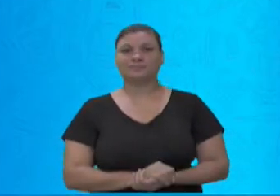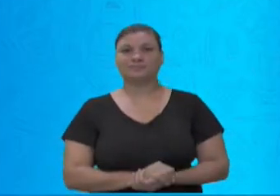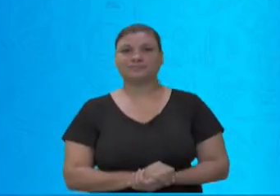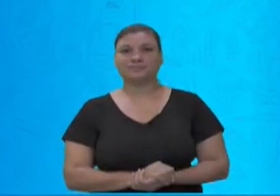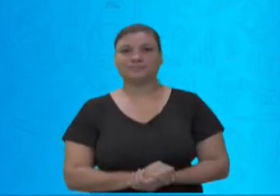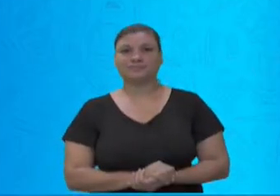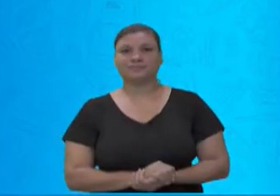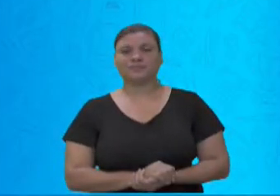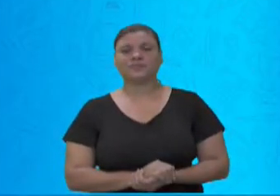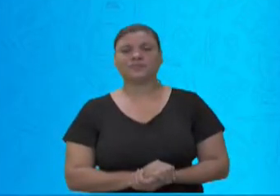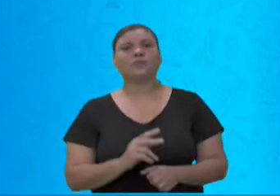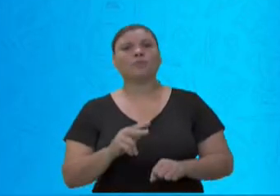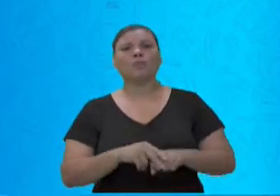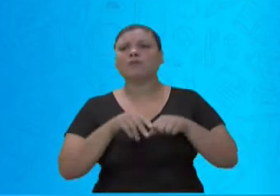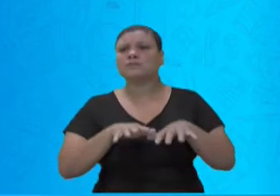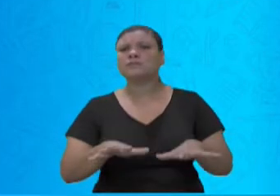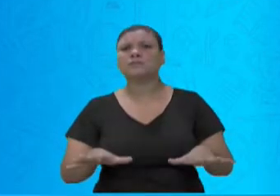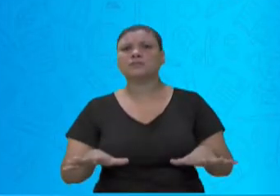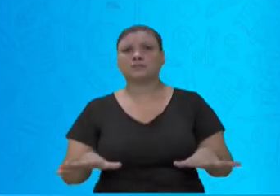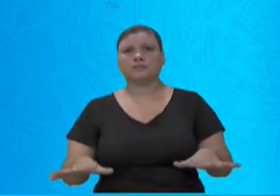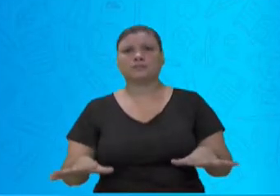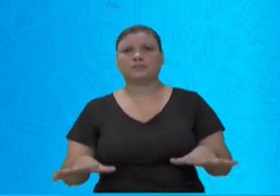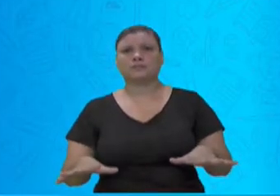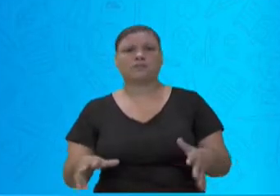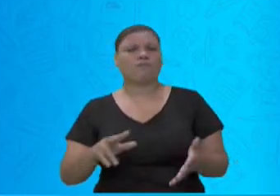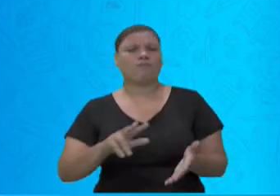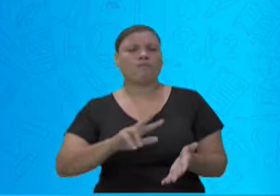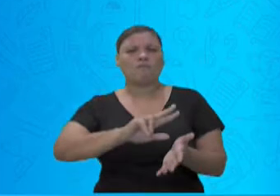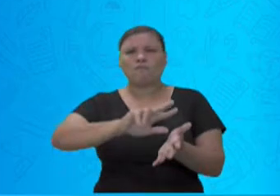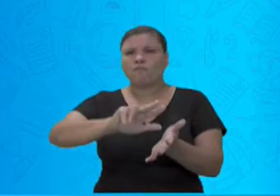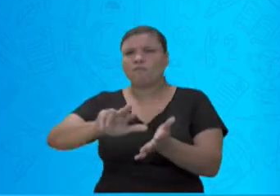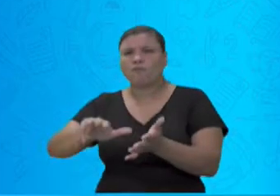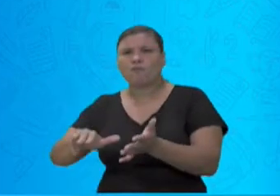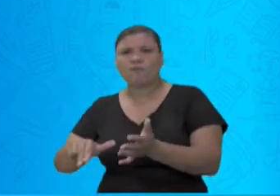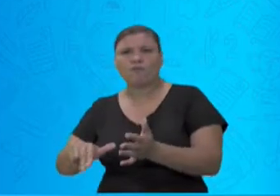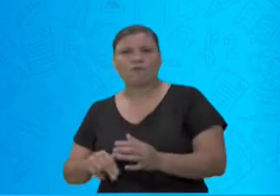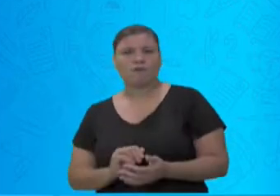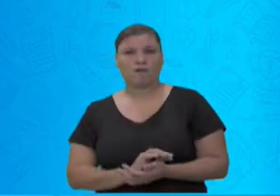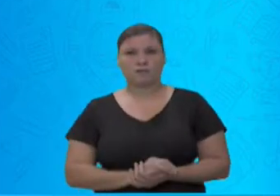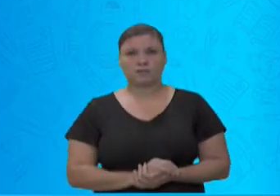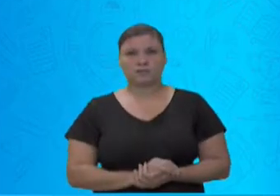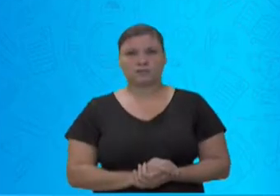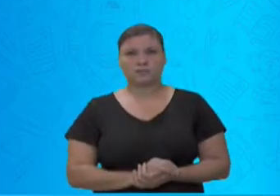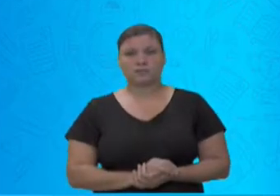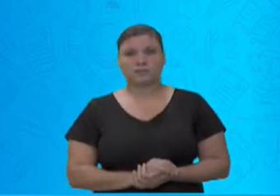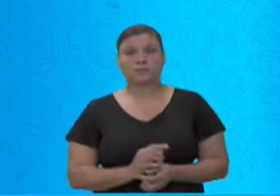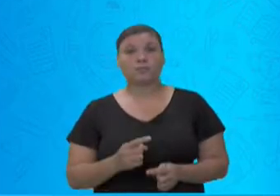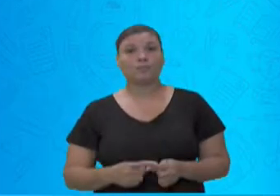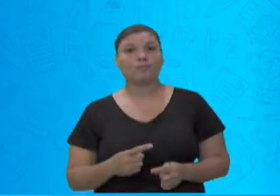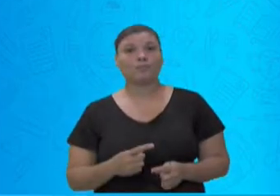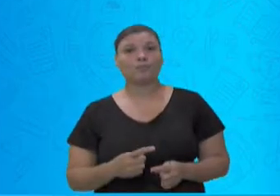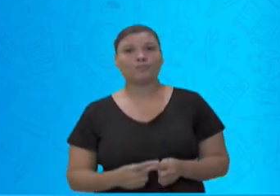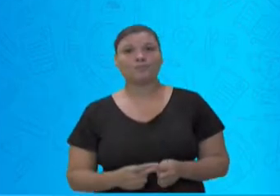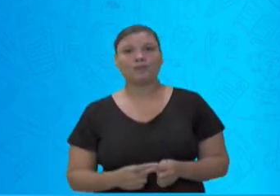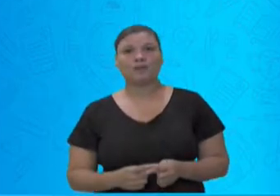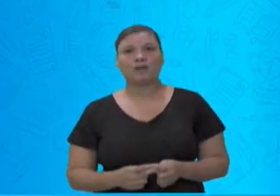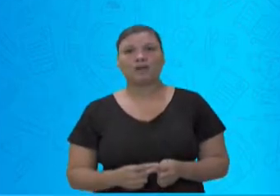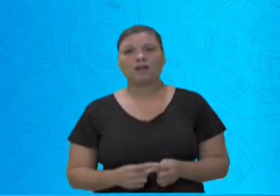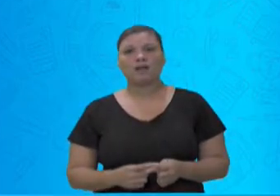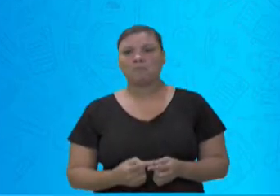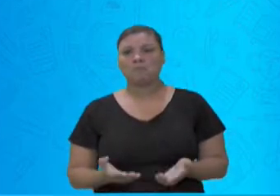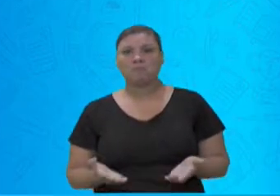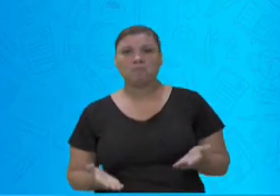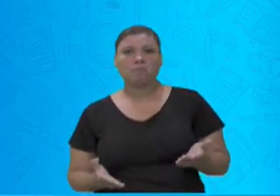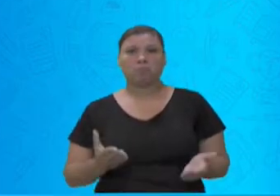Os pronomes indefinidos são invariáveis. Sim, eles não se alteram, nem em número e